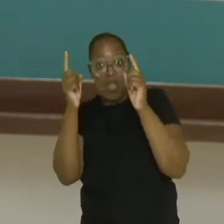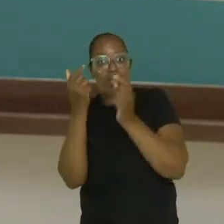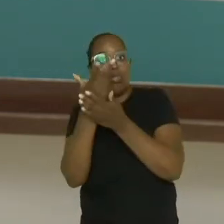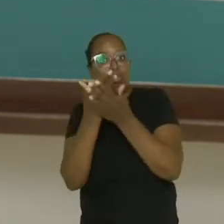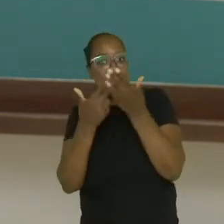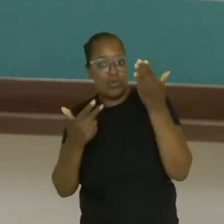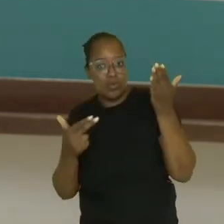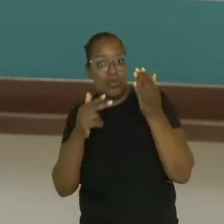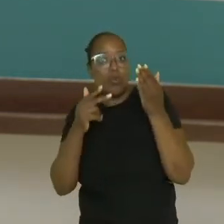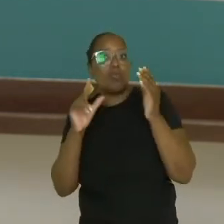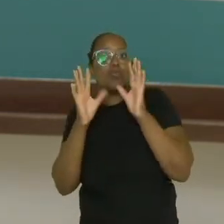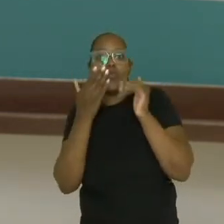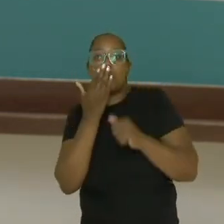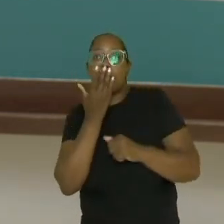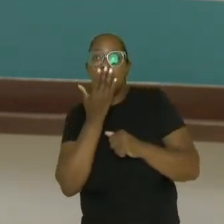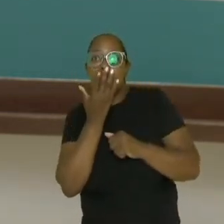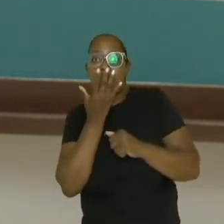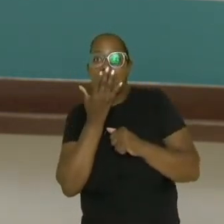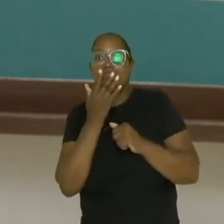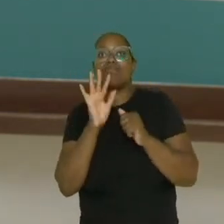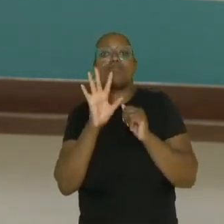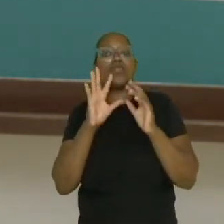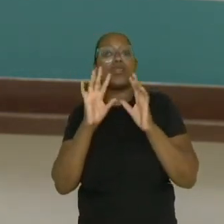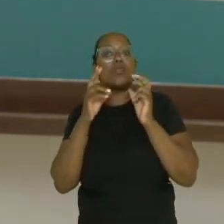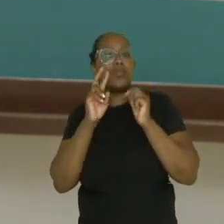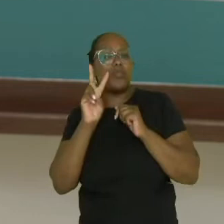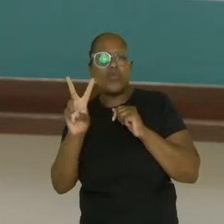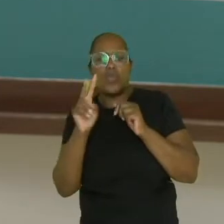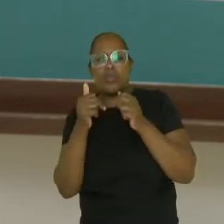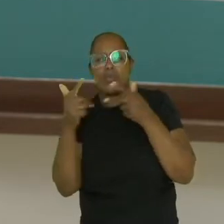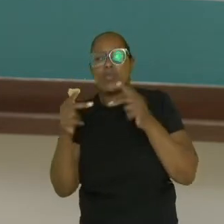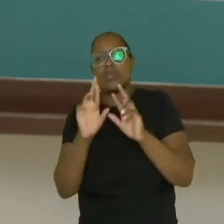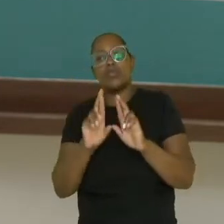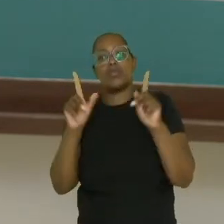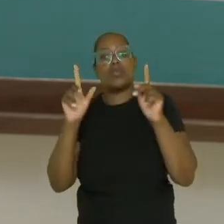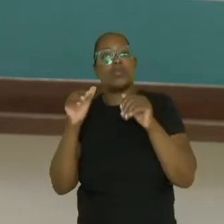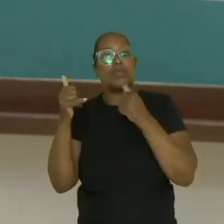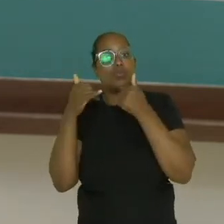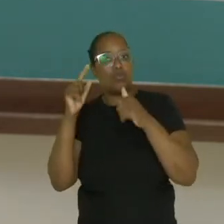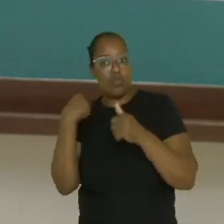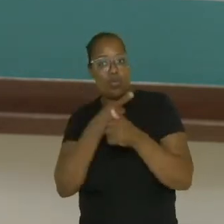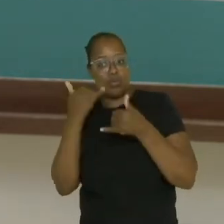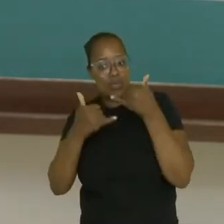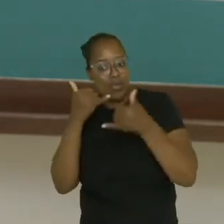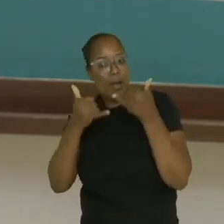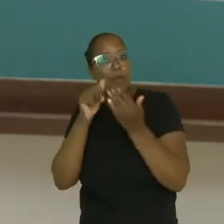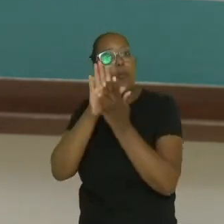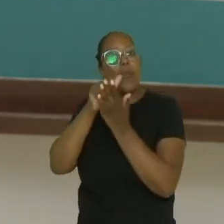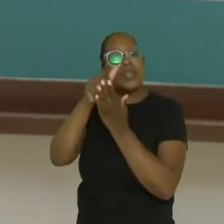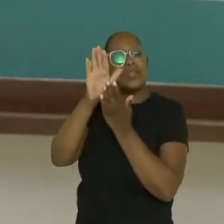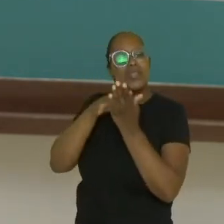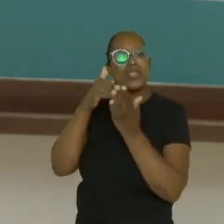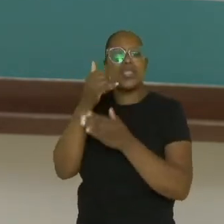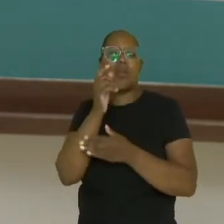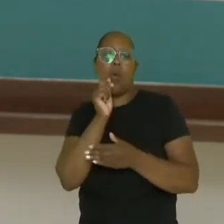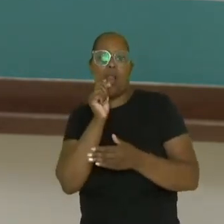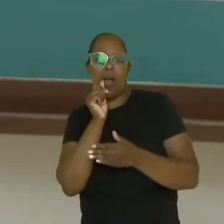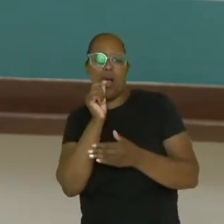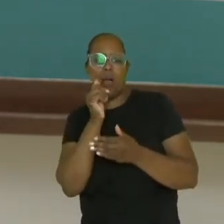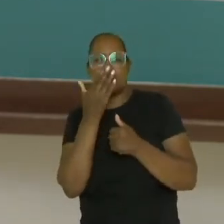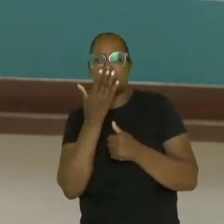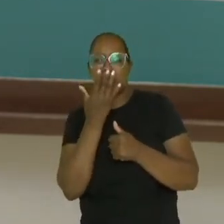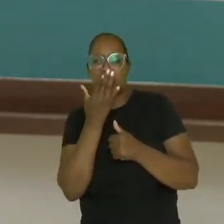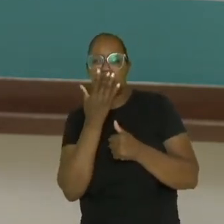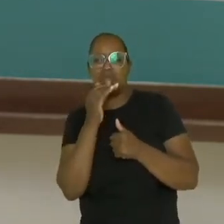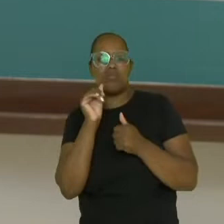aí trazer um olhar diferenciado para as cores. Quando a gente brinca com as tintas, os lápis, enfim, as